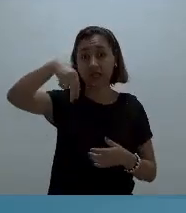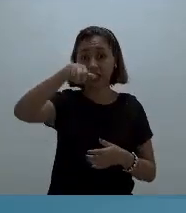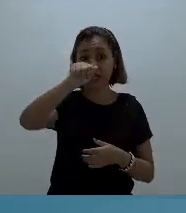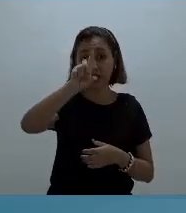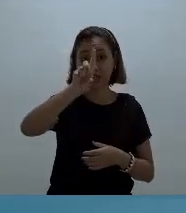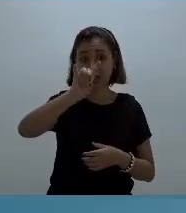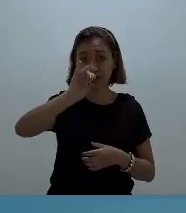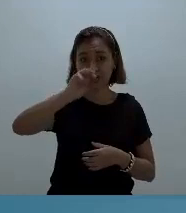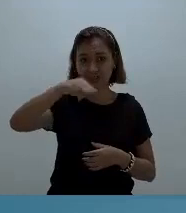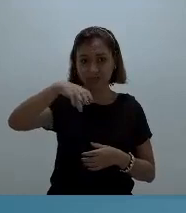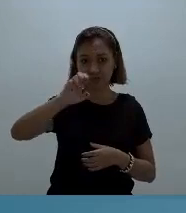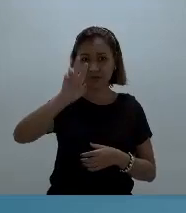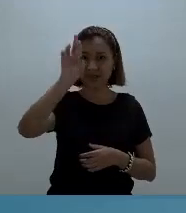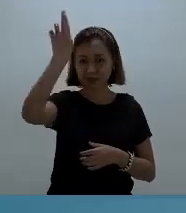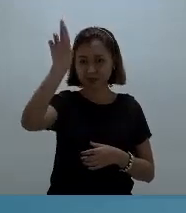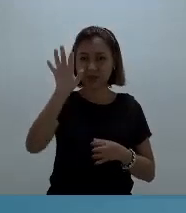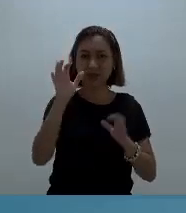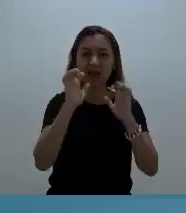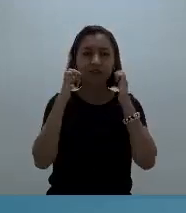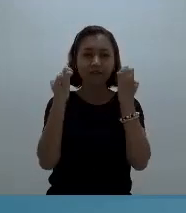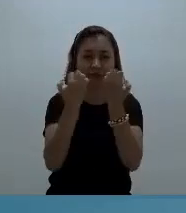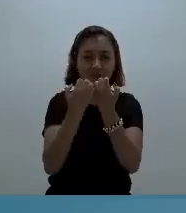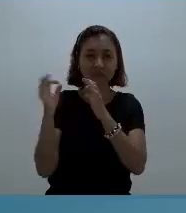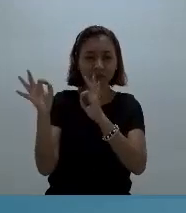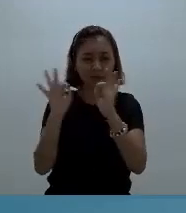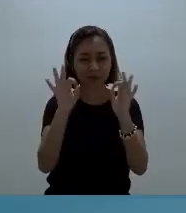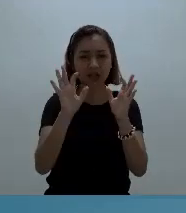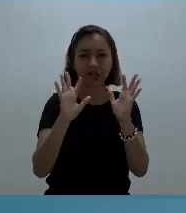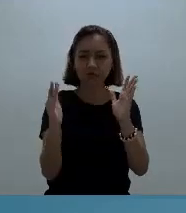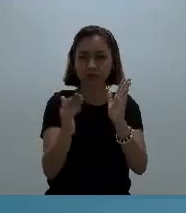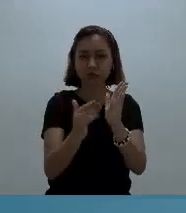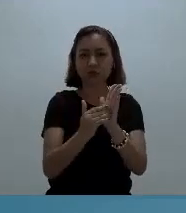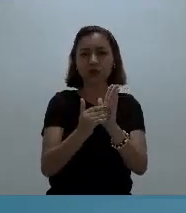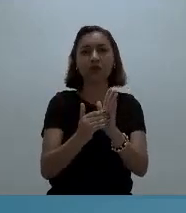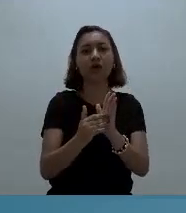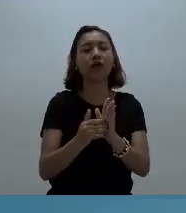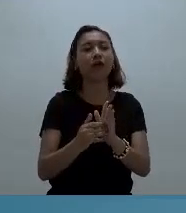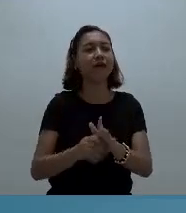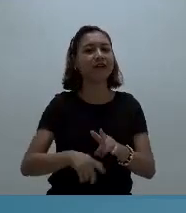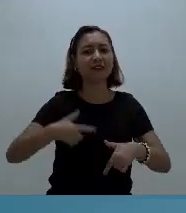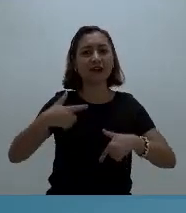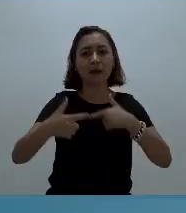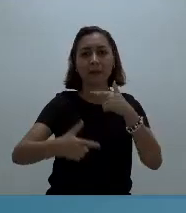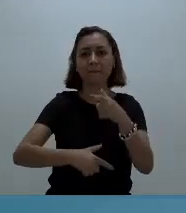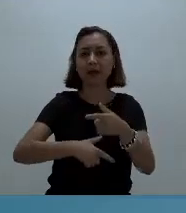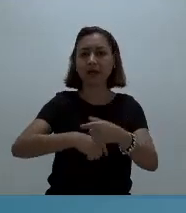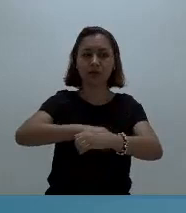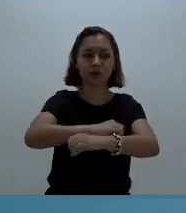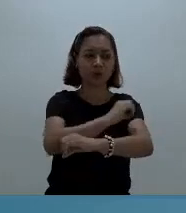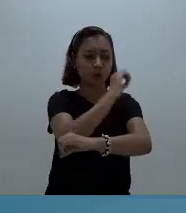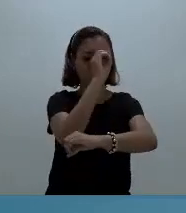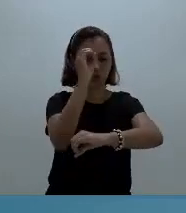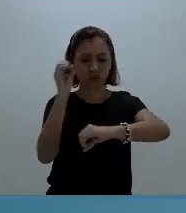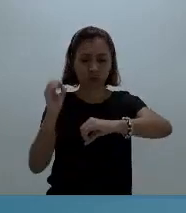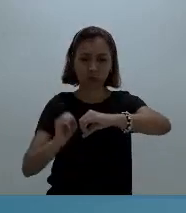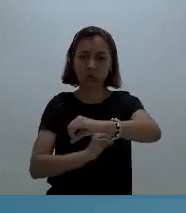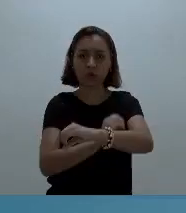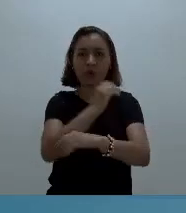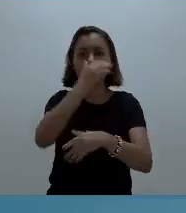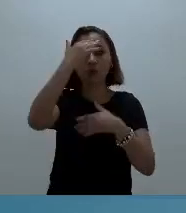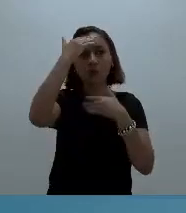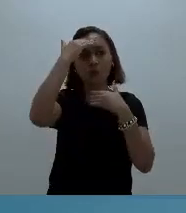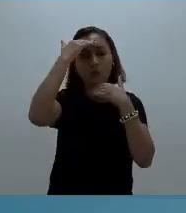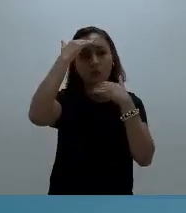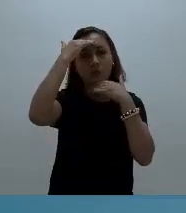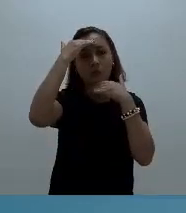a todos que participaram desse acolhimento, desse ato de humano,